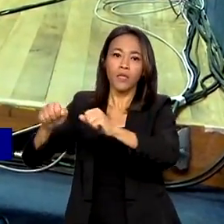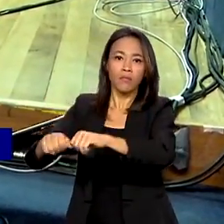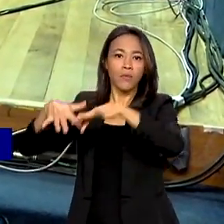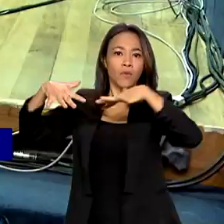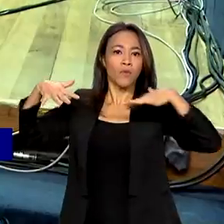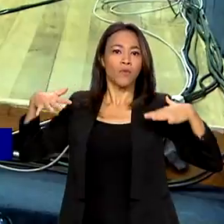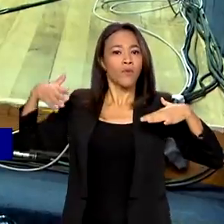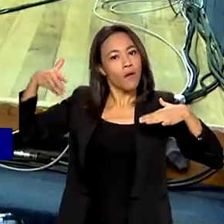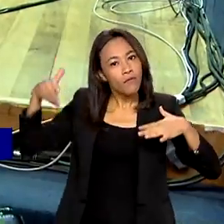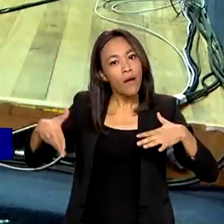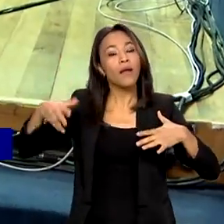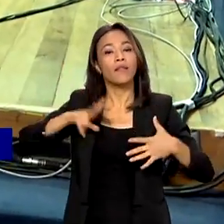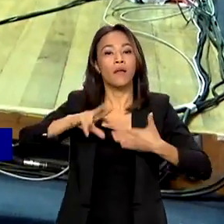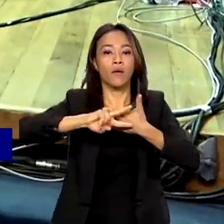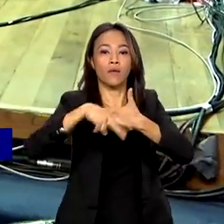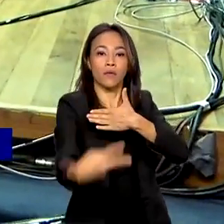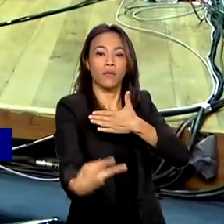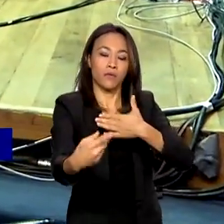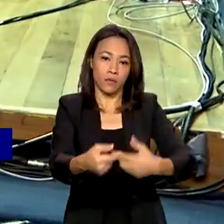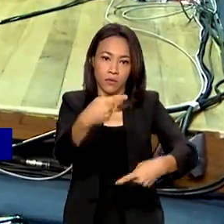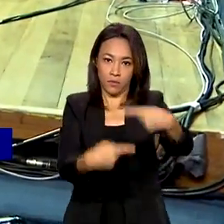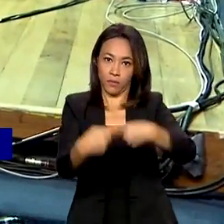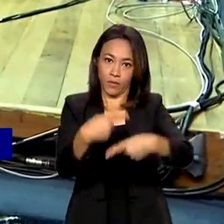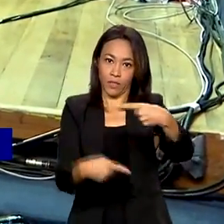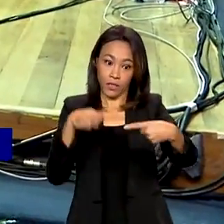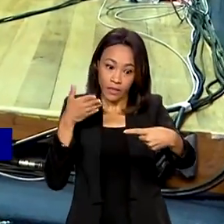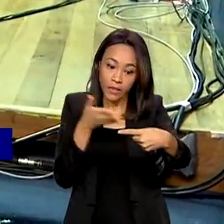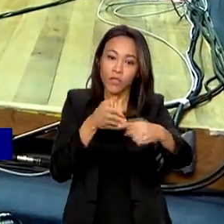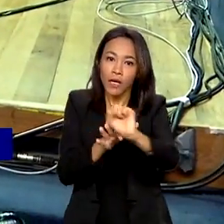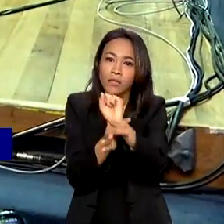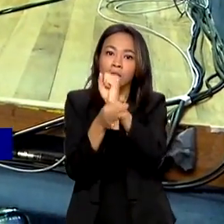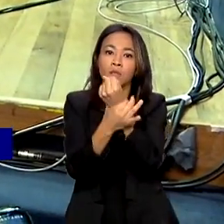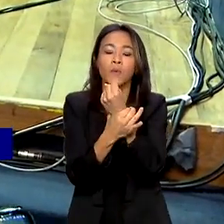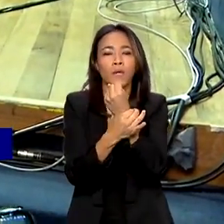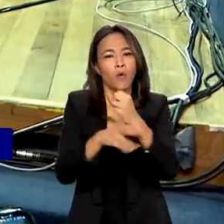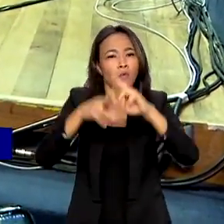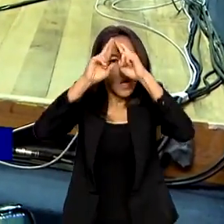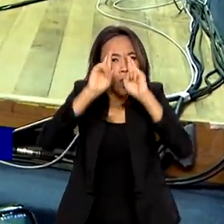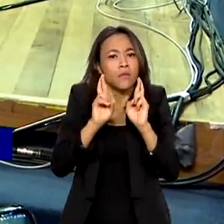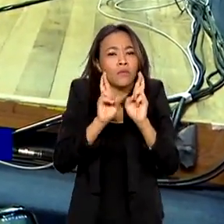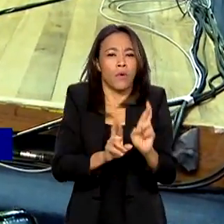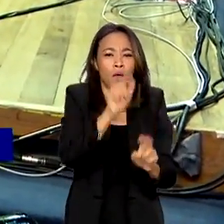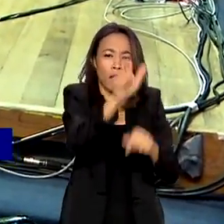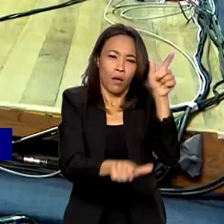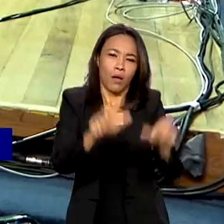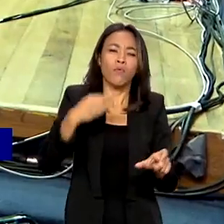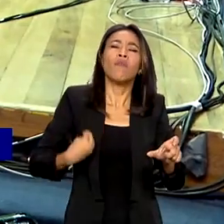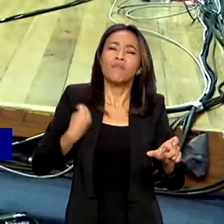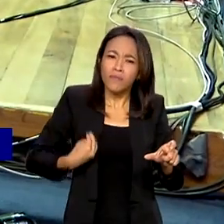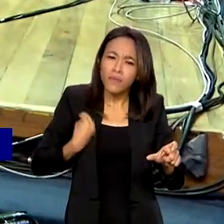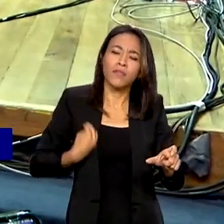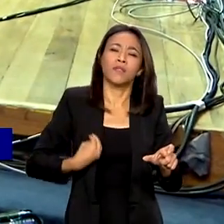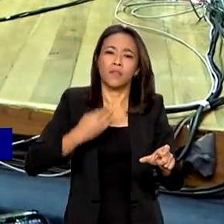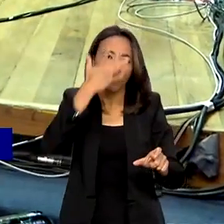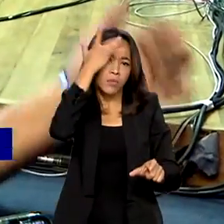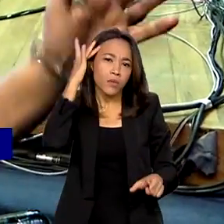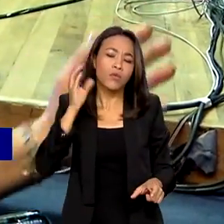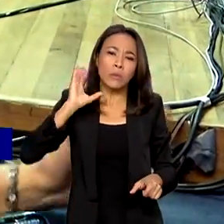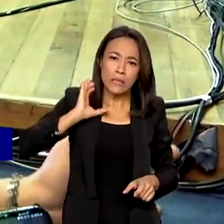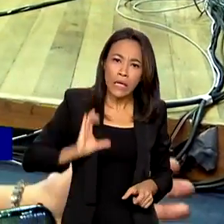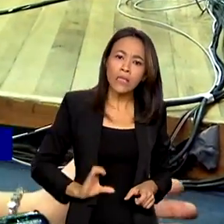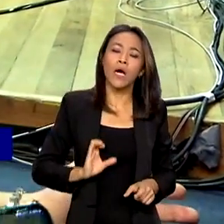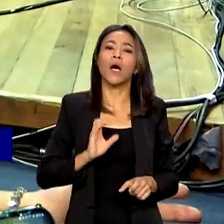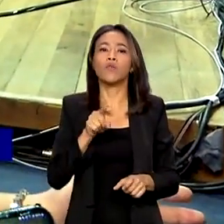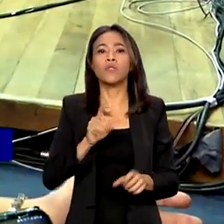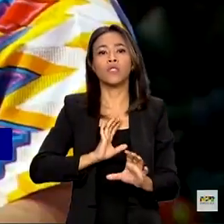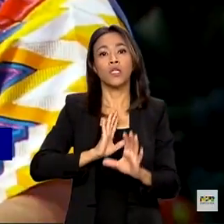incidem sobre as políticas públicas que vão garantir dignidade à vida das pessoas, dos cidadãos e cidadãs que moram dentro